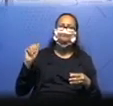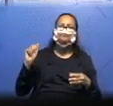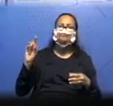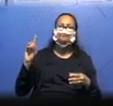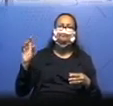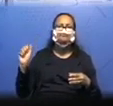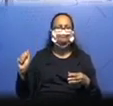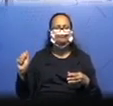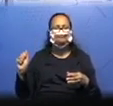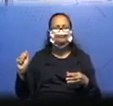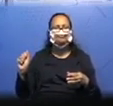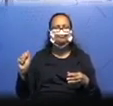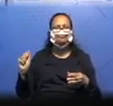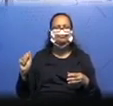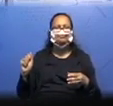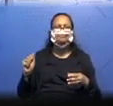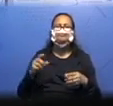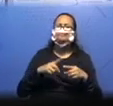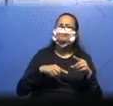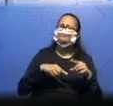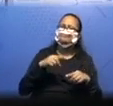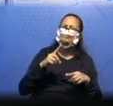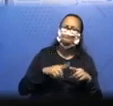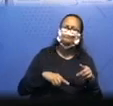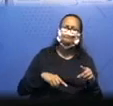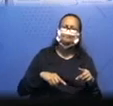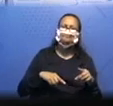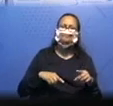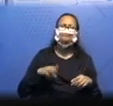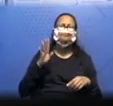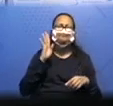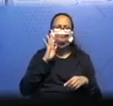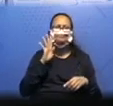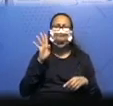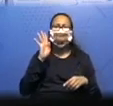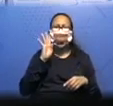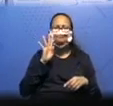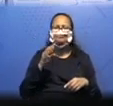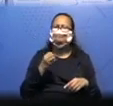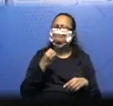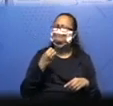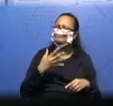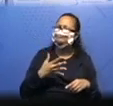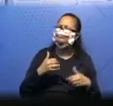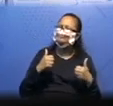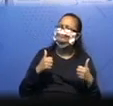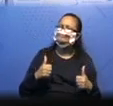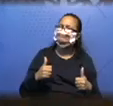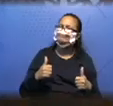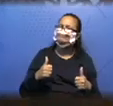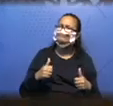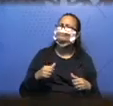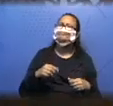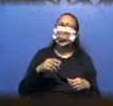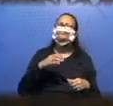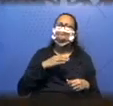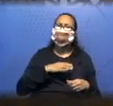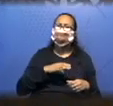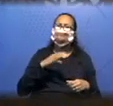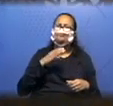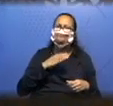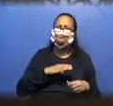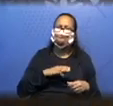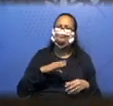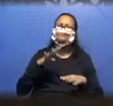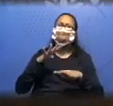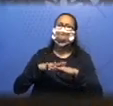todos os anos aí do nosso material. Que eles têm materiais fantásticos, gente. Palavra Cantada aparece no português,